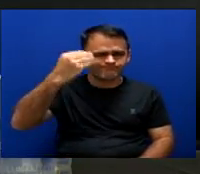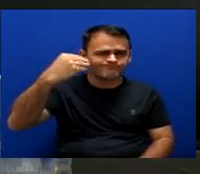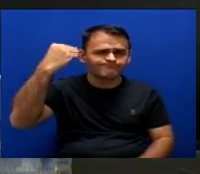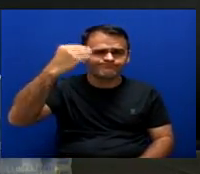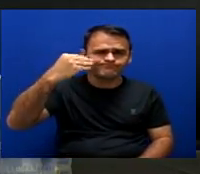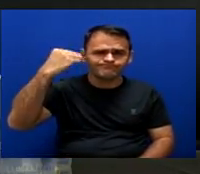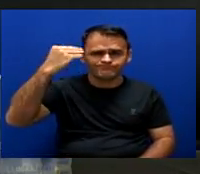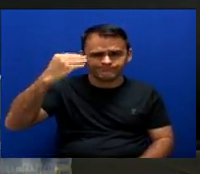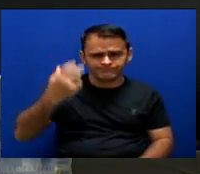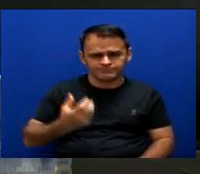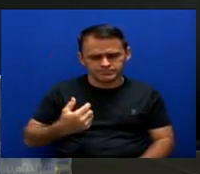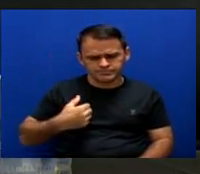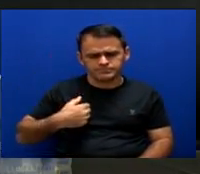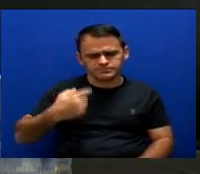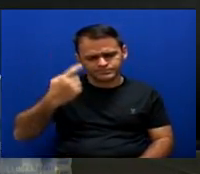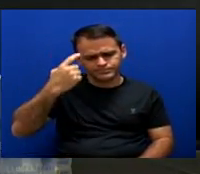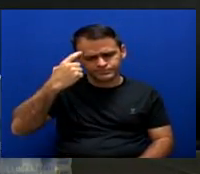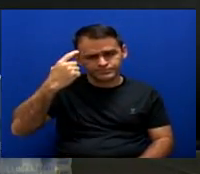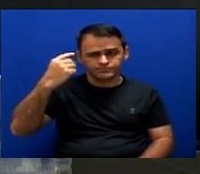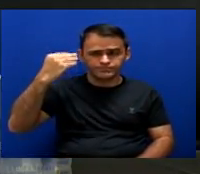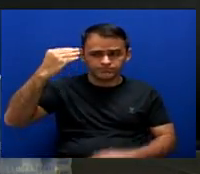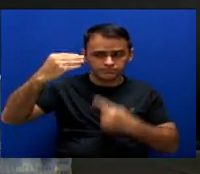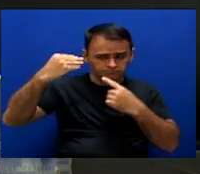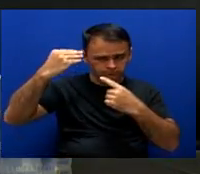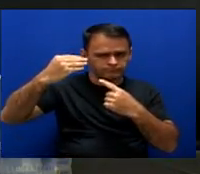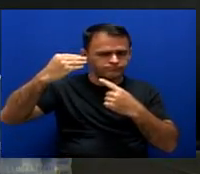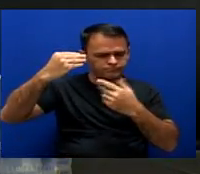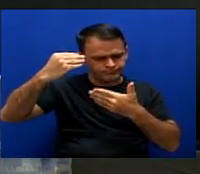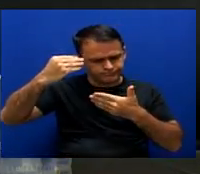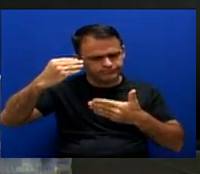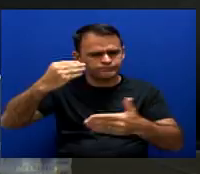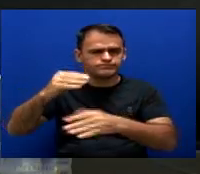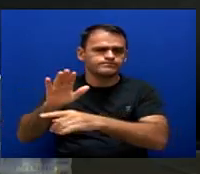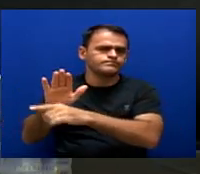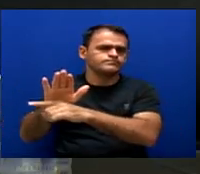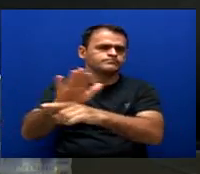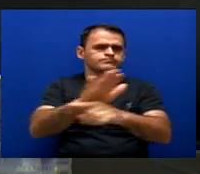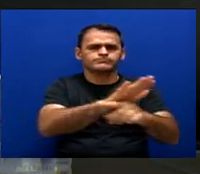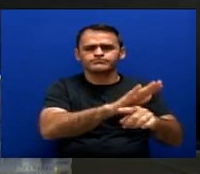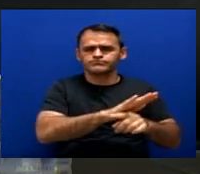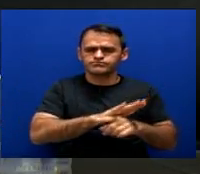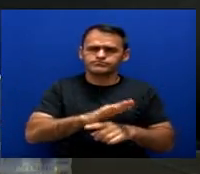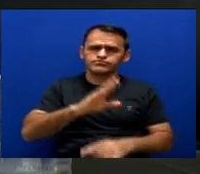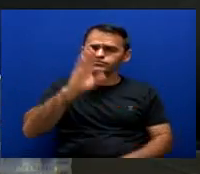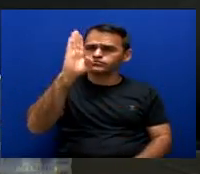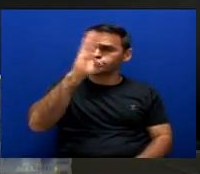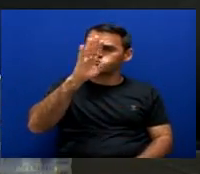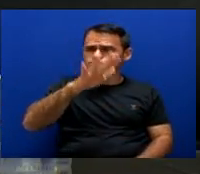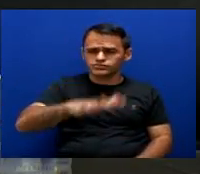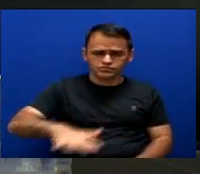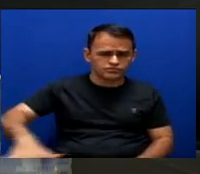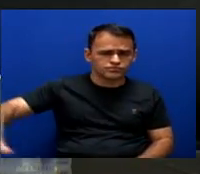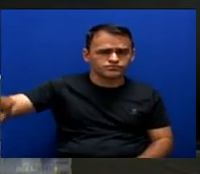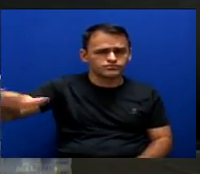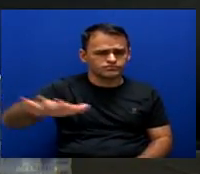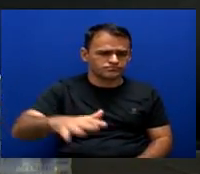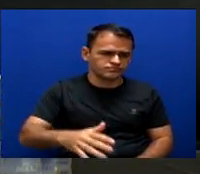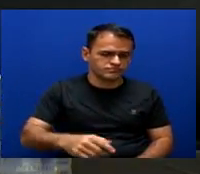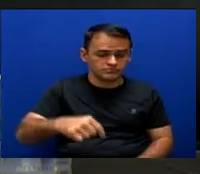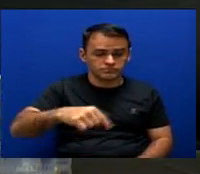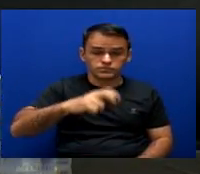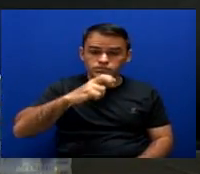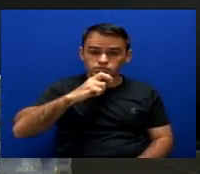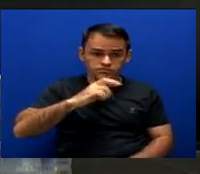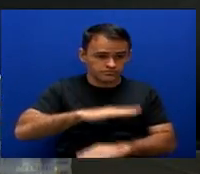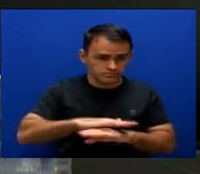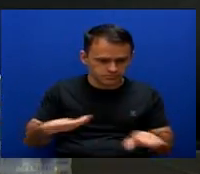que essa experiência vai levar um crescimento para todos os pólos e desiste do brasil que não são poucos o caso não é único